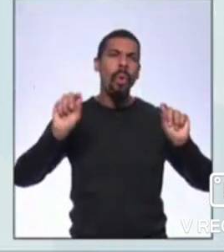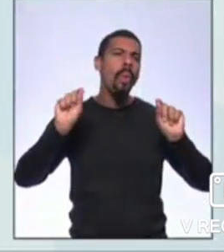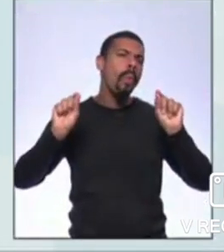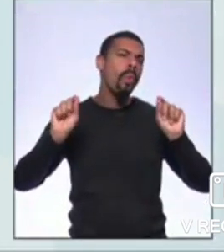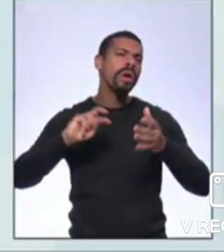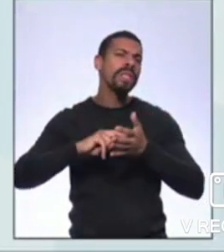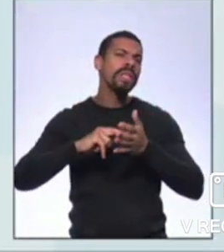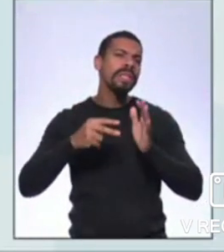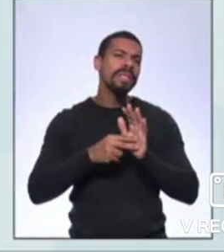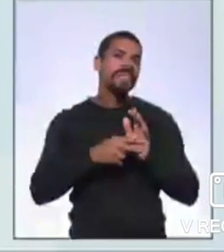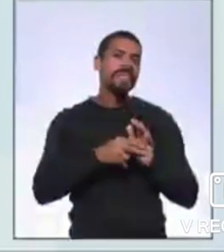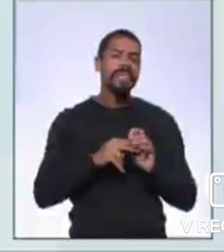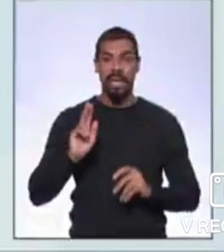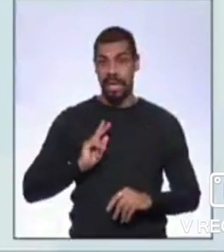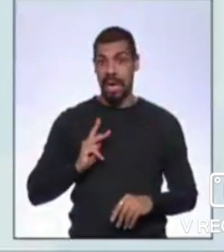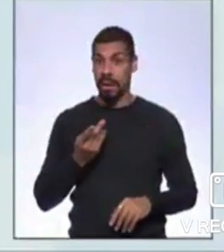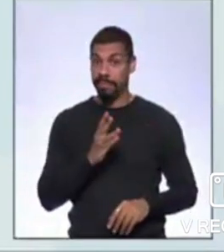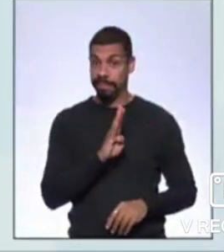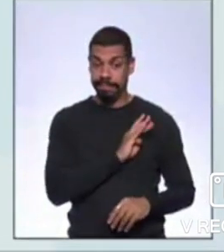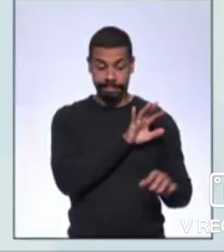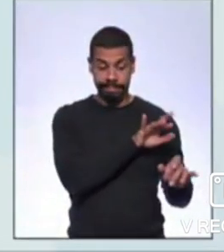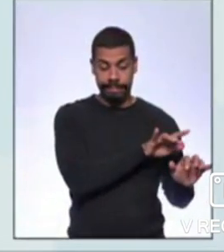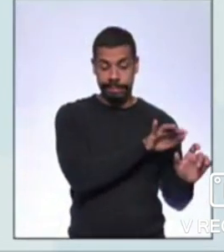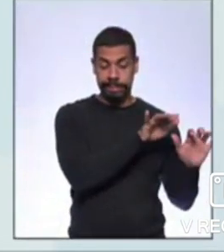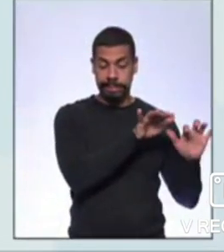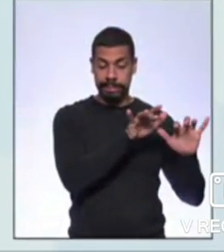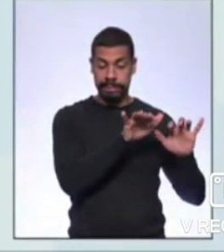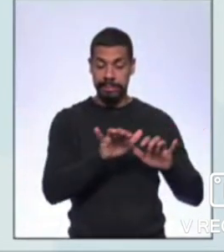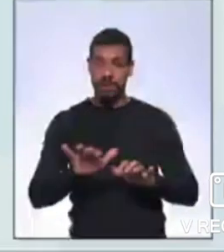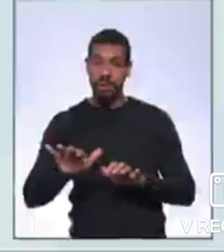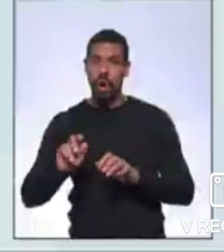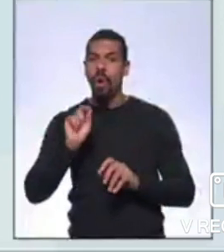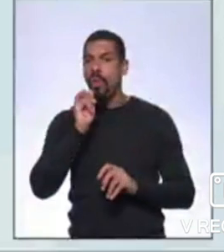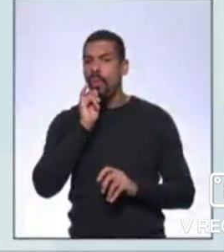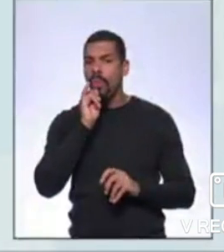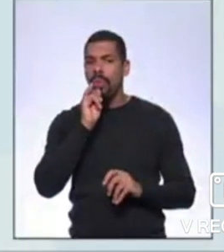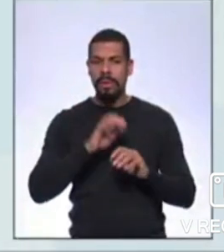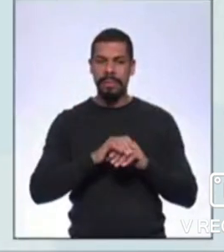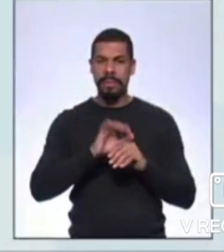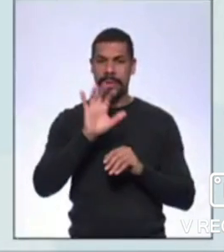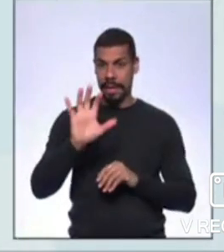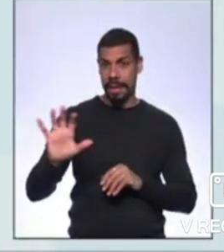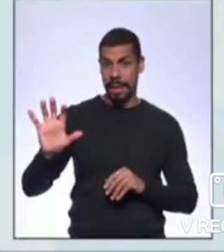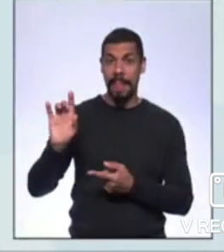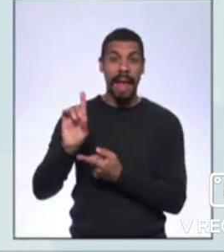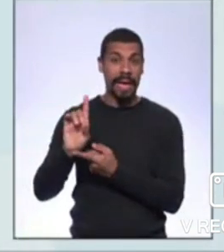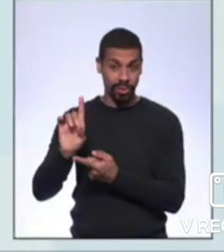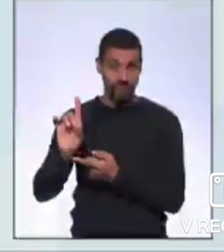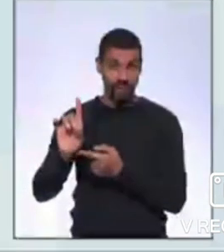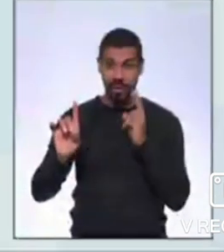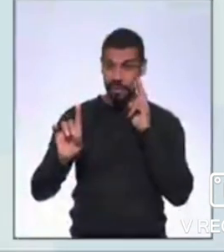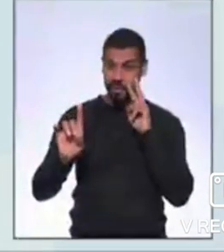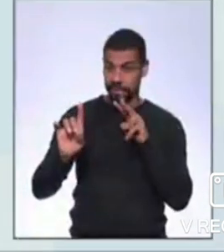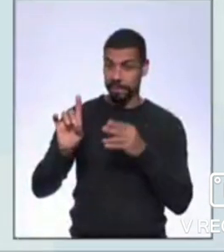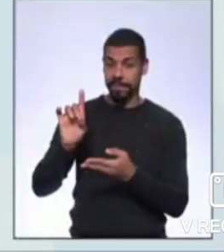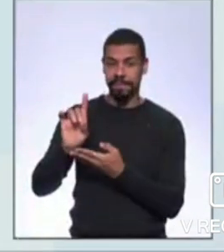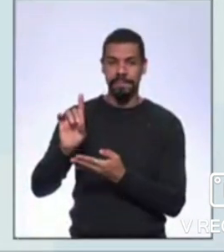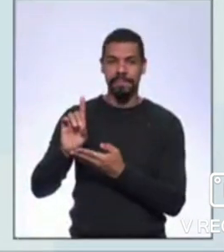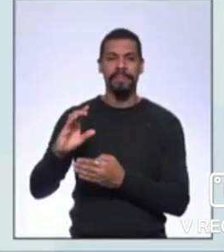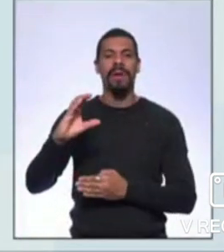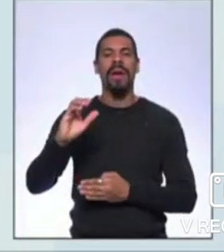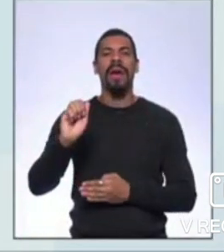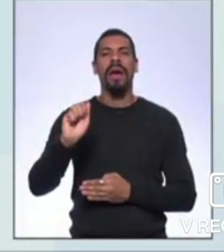esse povo hebreu fez num determinado momento. Então, o círculo que está ali mais à direita da tela de vocês, onde está lá a